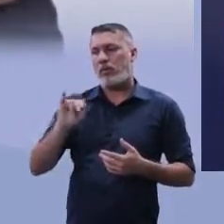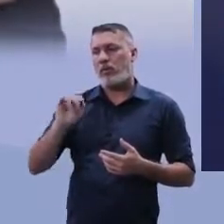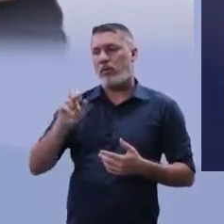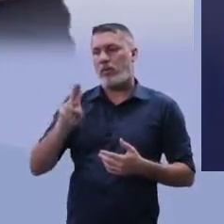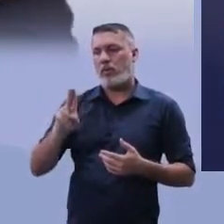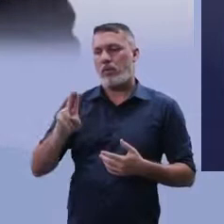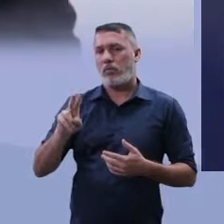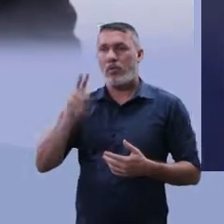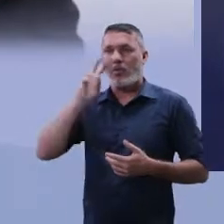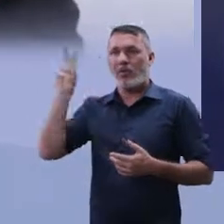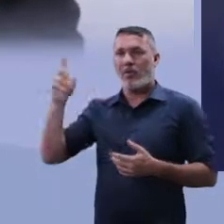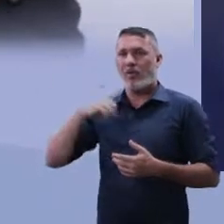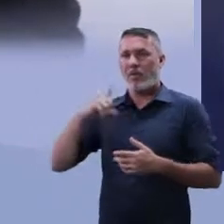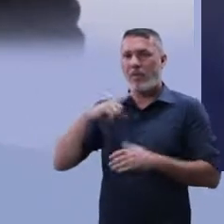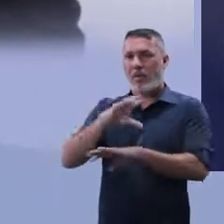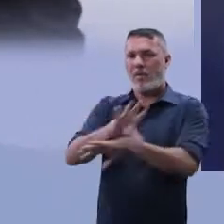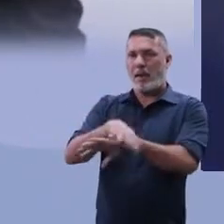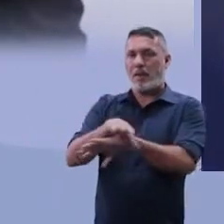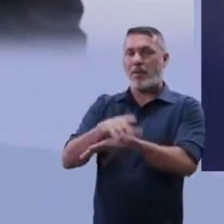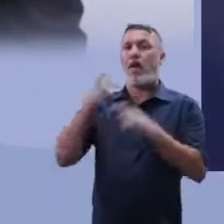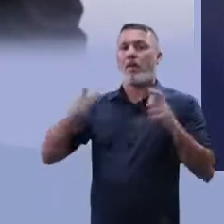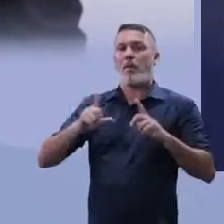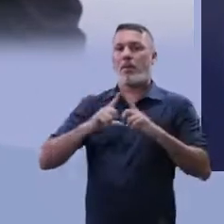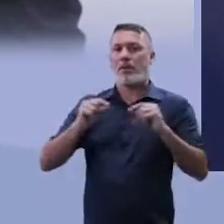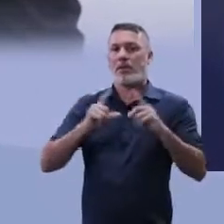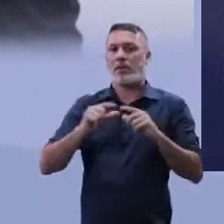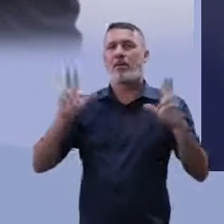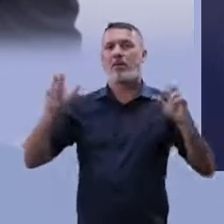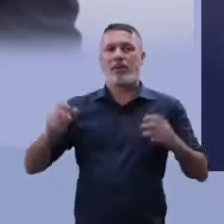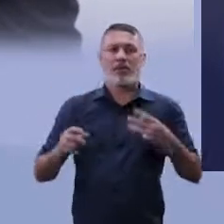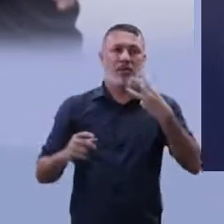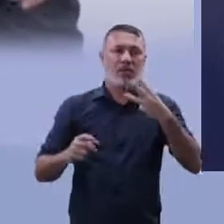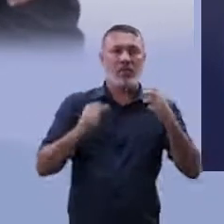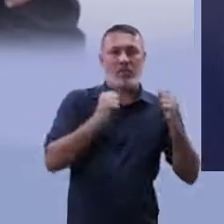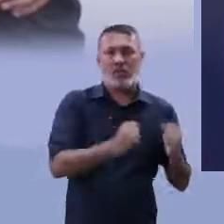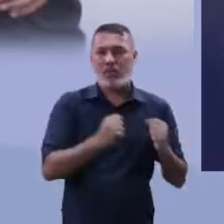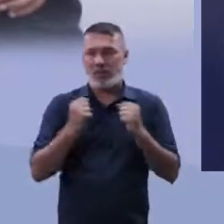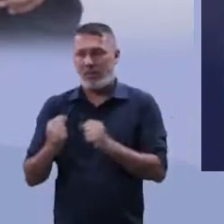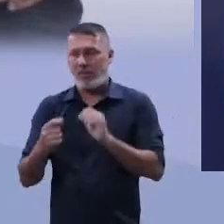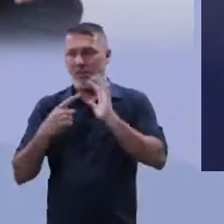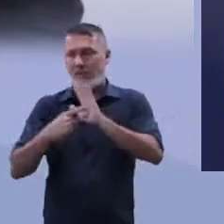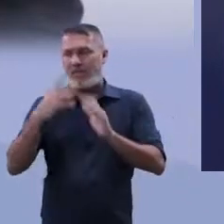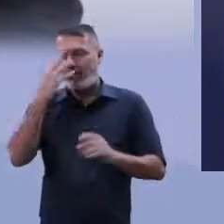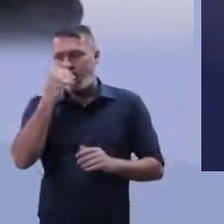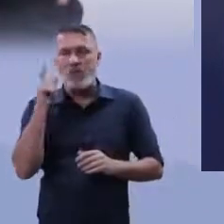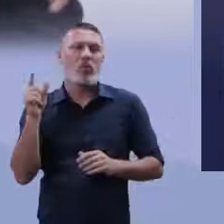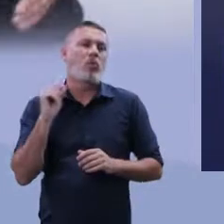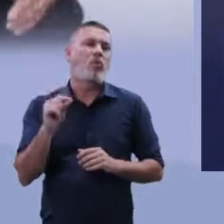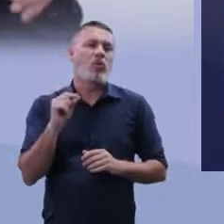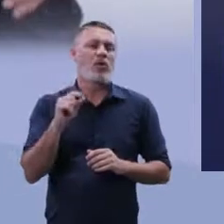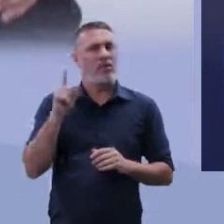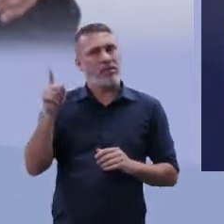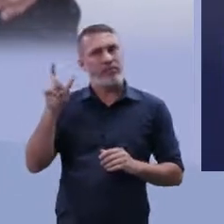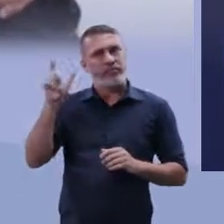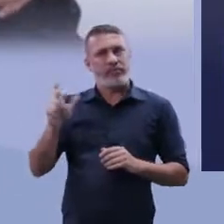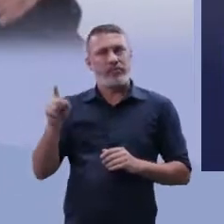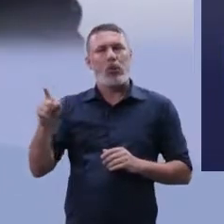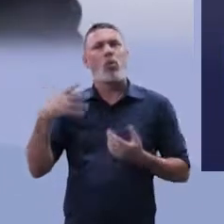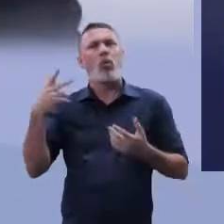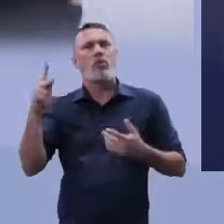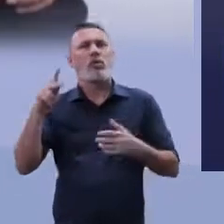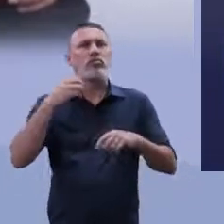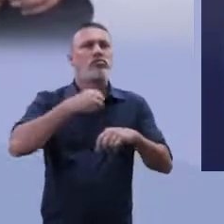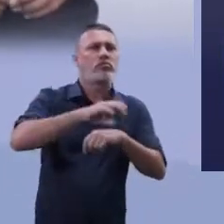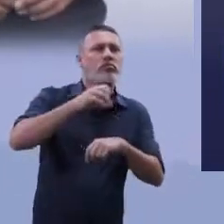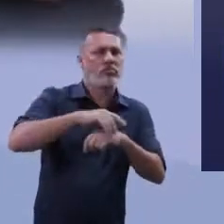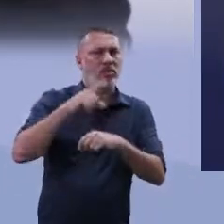capital federal do Brasil, tem uma praça chamada Praça dos Três Poderes, né? Então, só contextualizando aí, que a gente vai falar que foi a